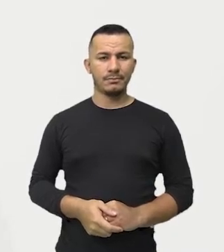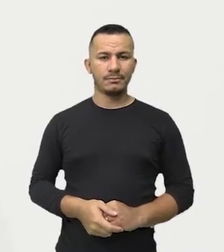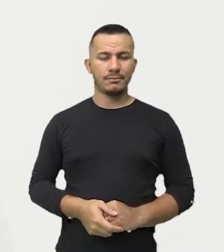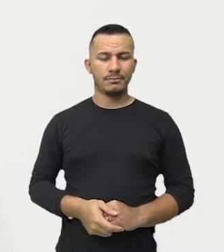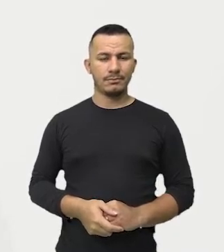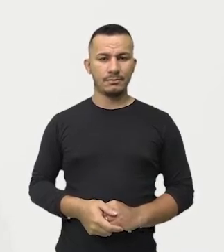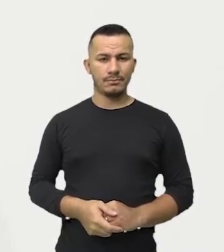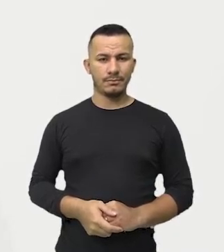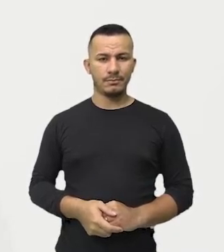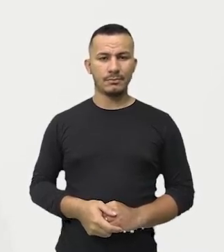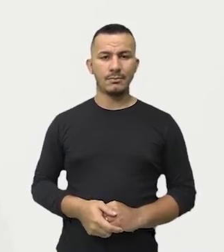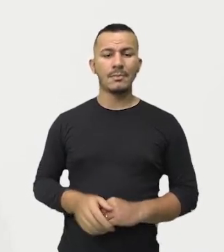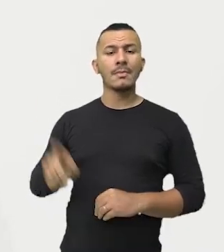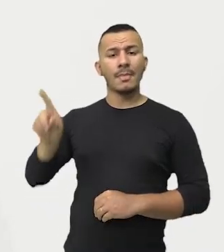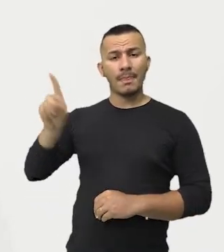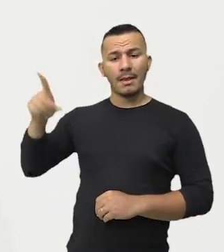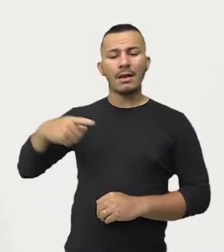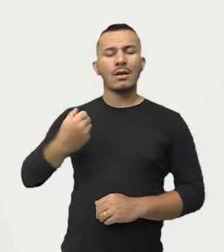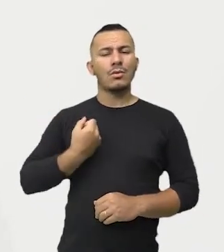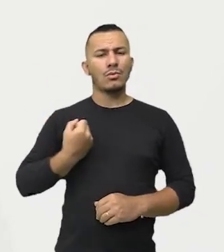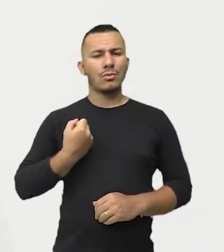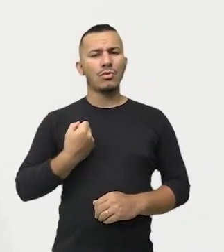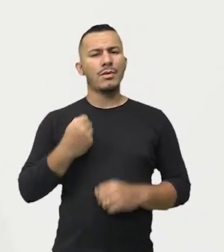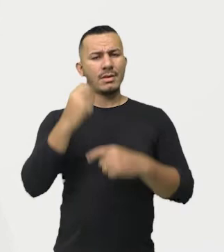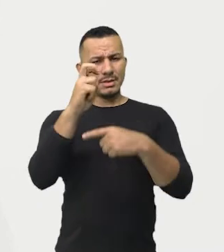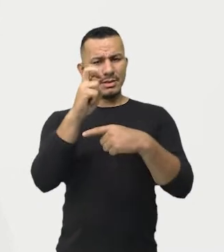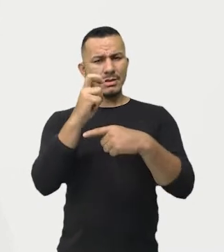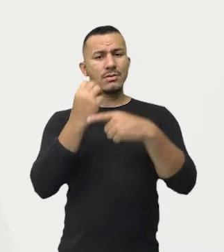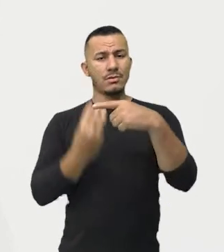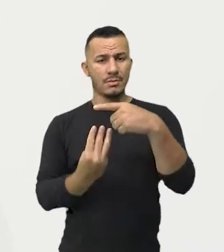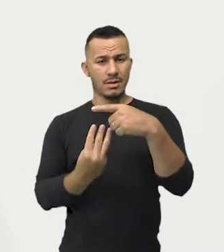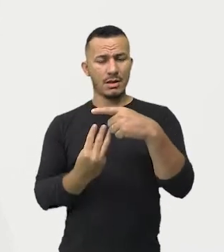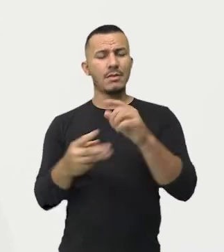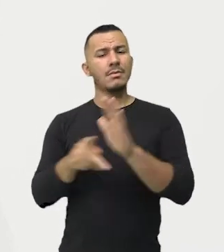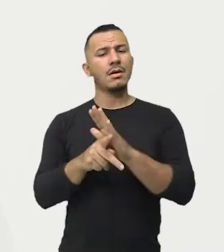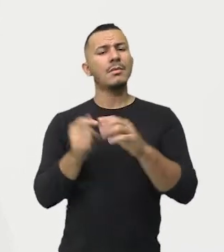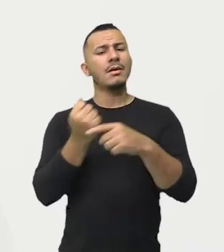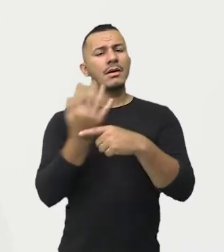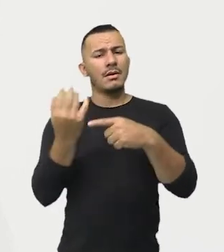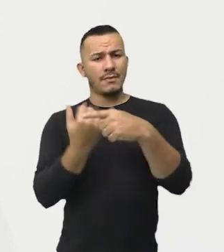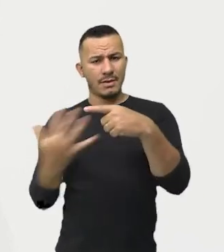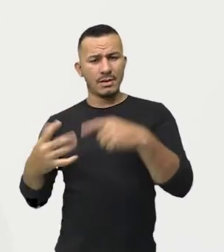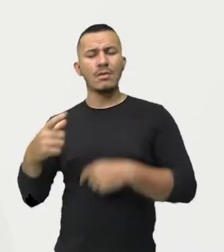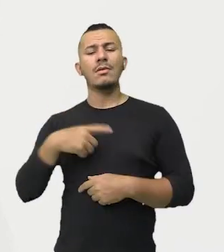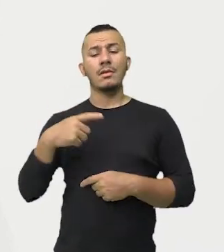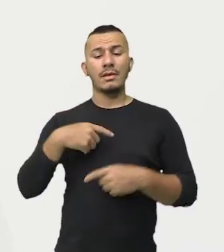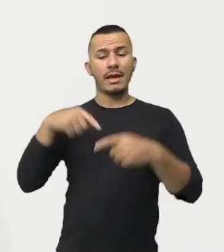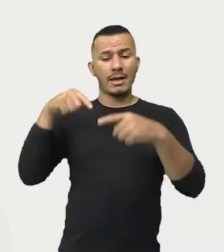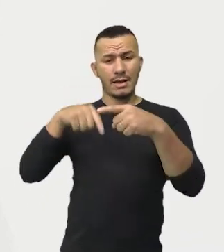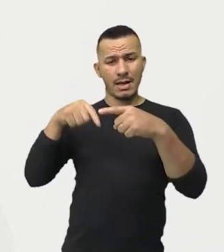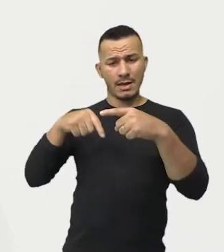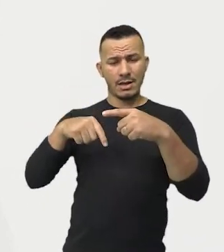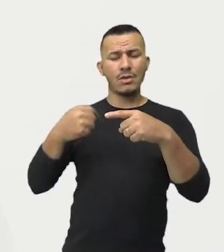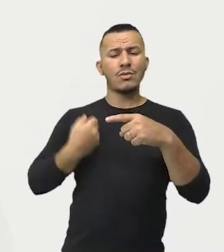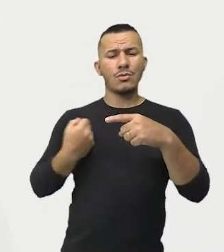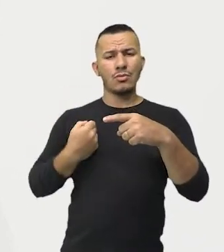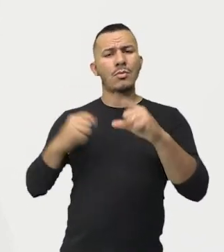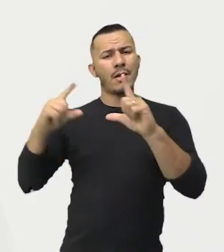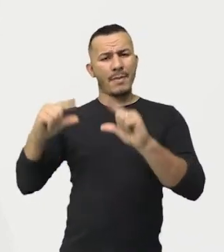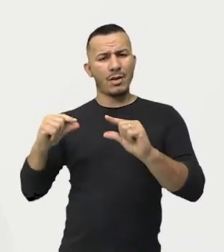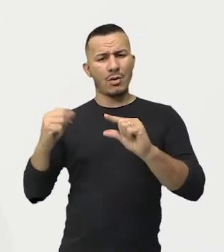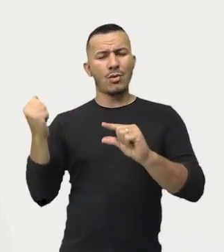Bom, temos aqui ó, o número 5 sobre 3, que é a fração, possui denominador menor